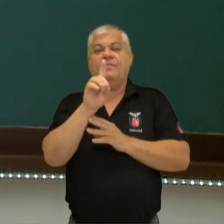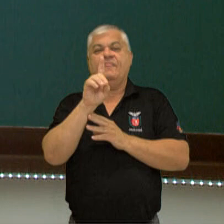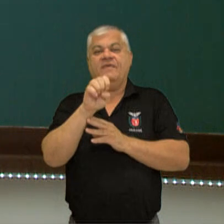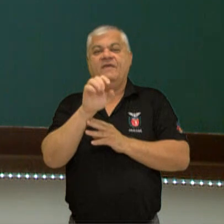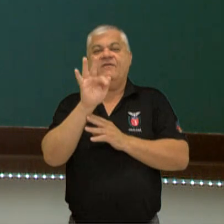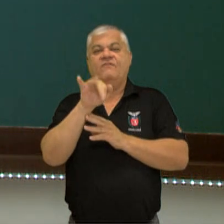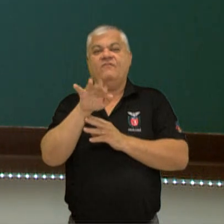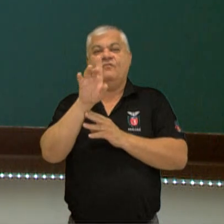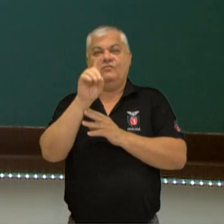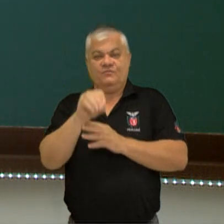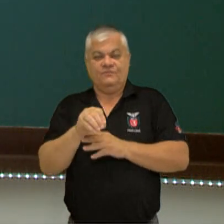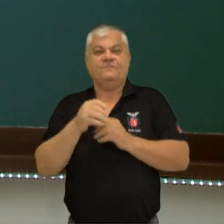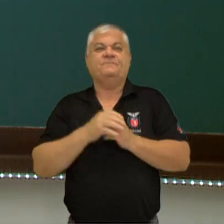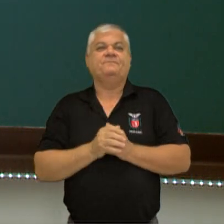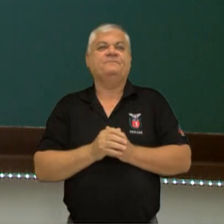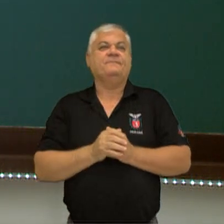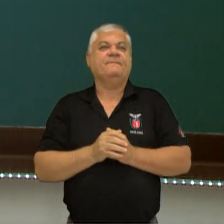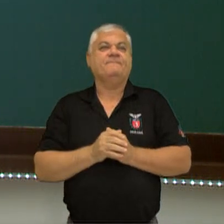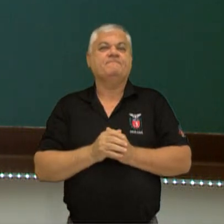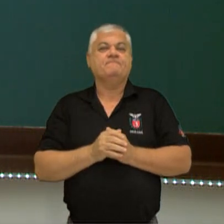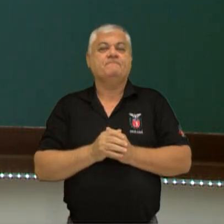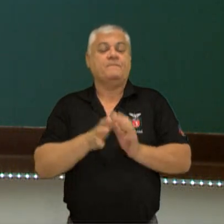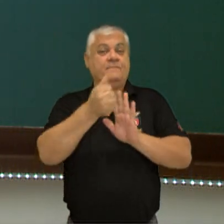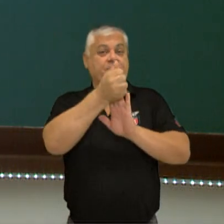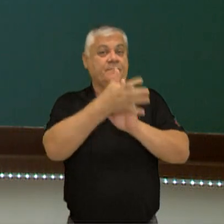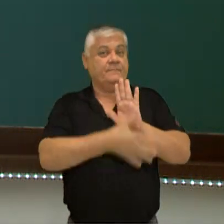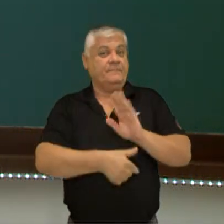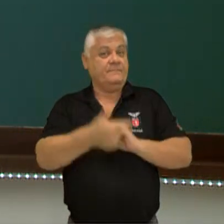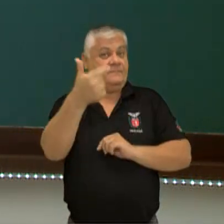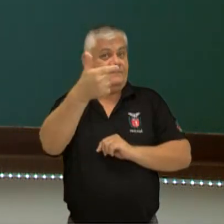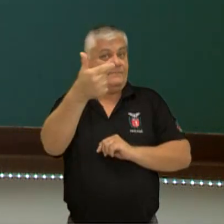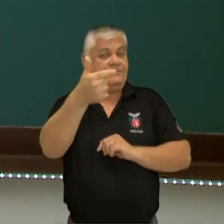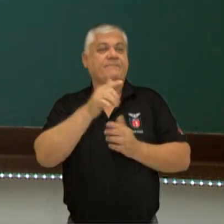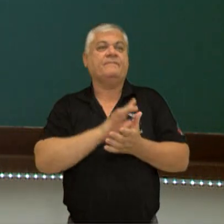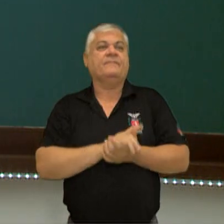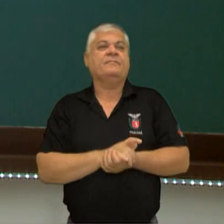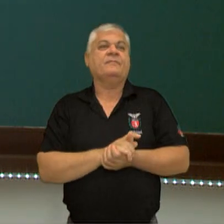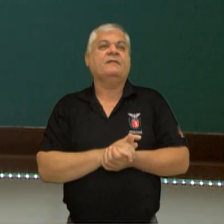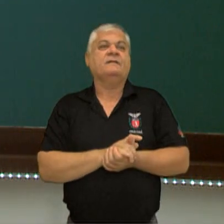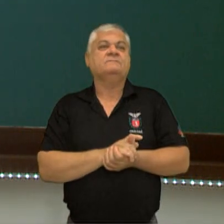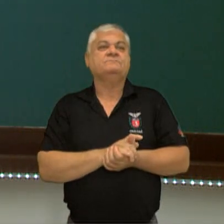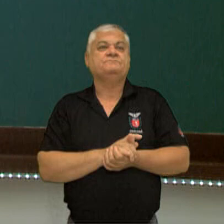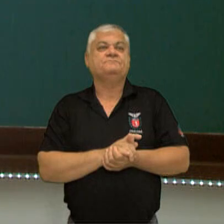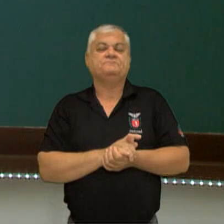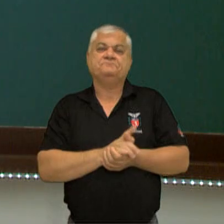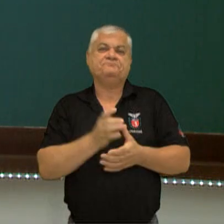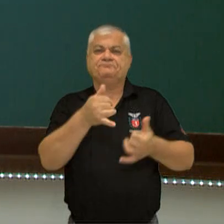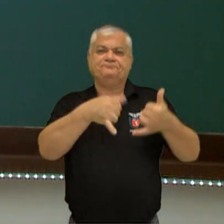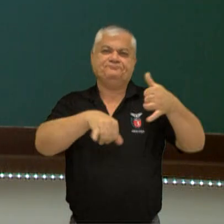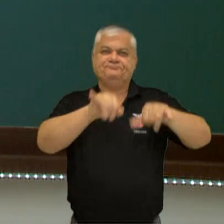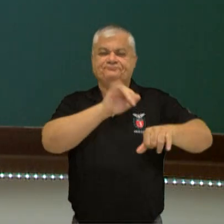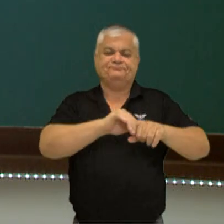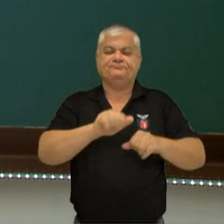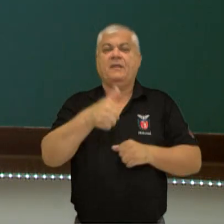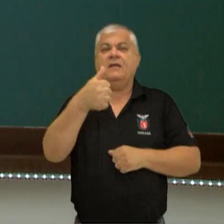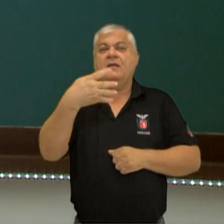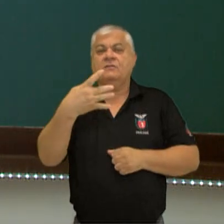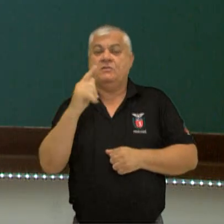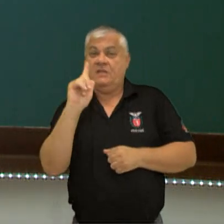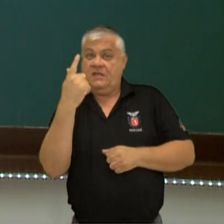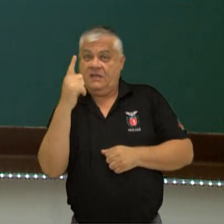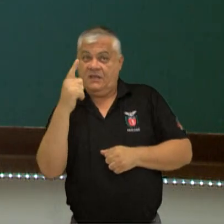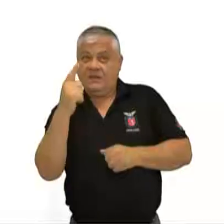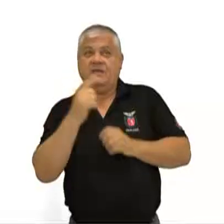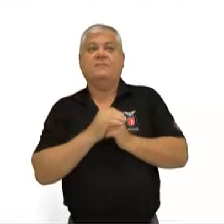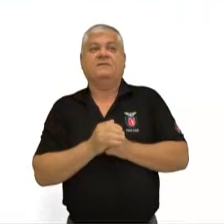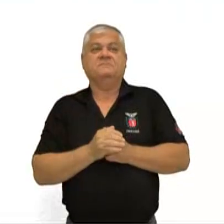tubos, certo? Vamos para a atividade 2 agora? Uma solução contendo 14 gramas de cloreto